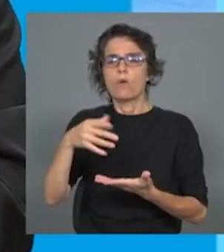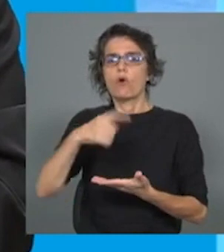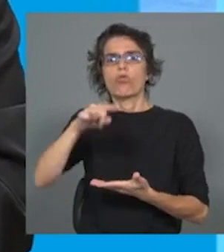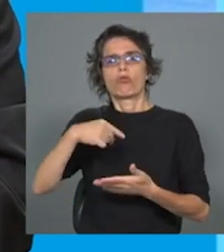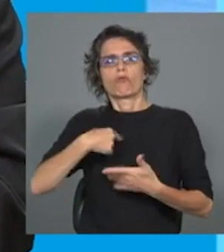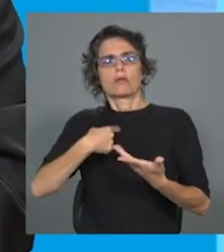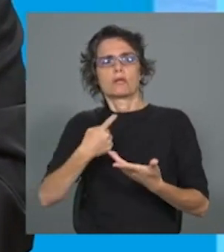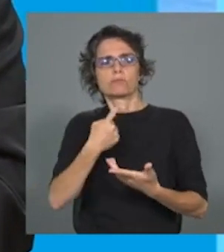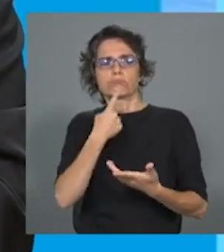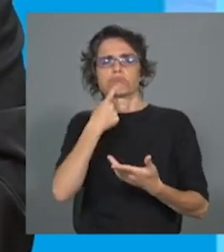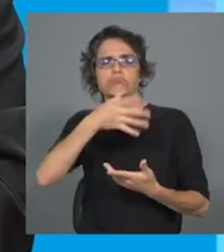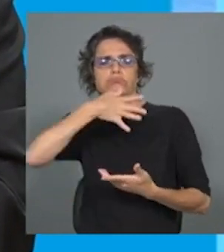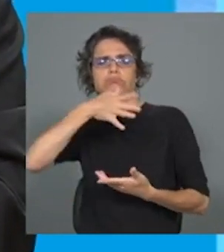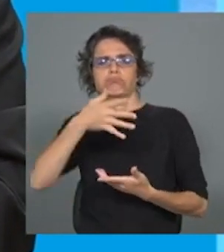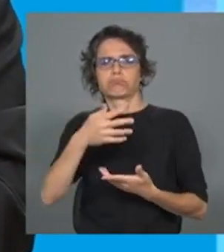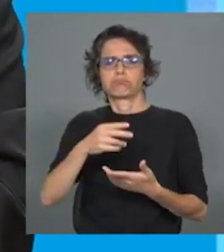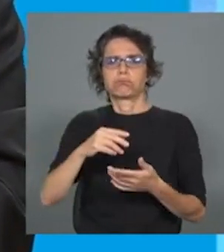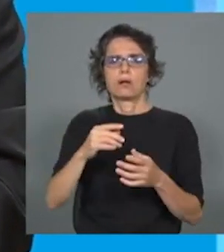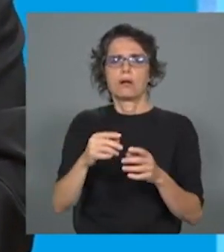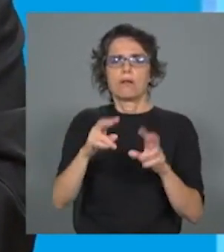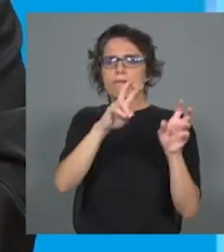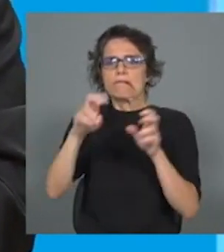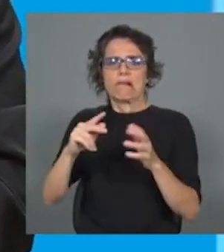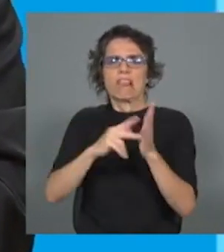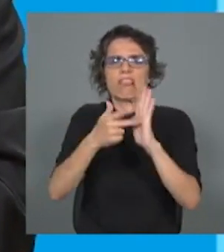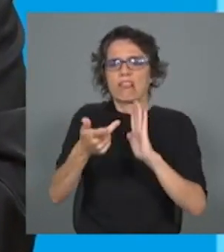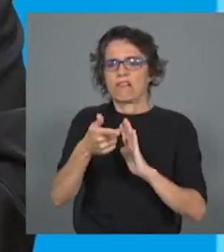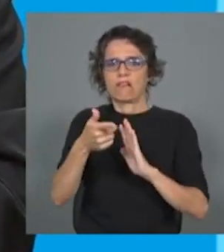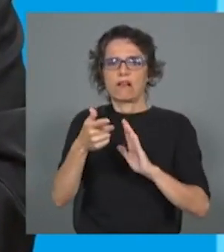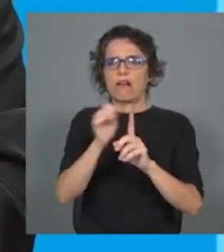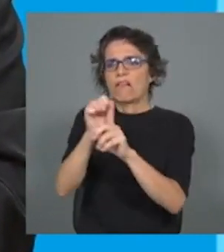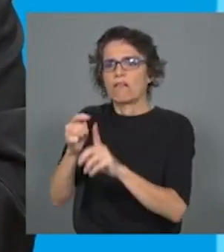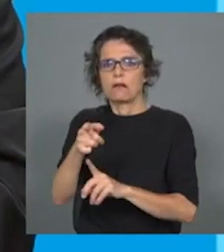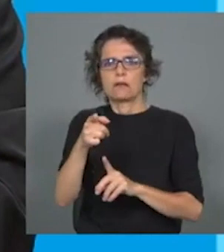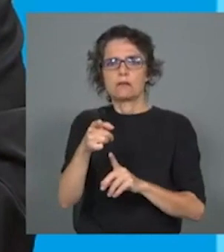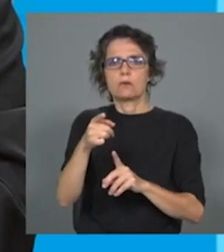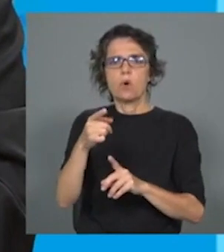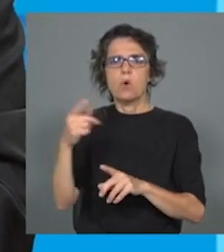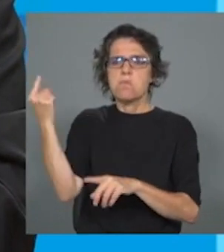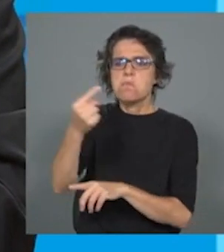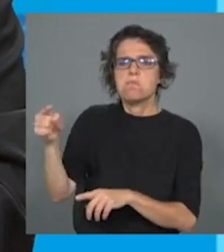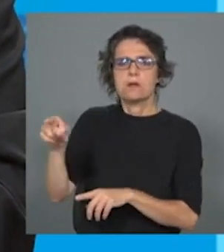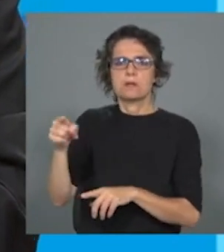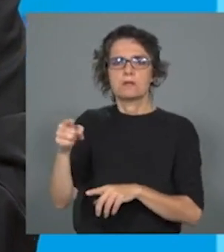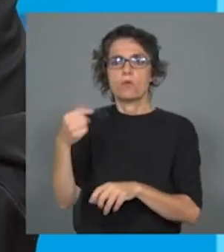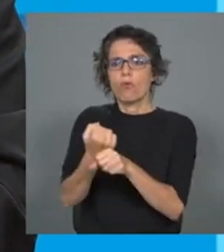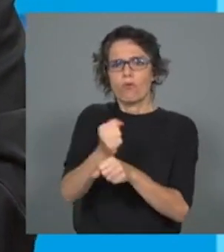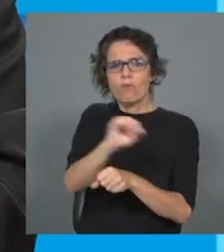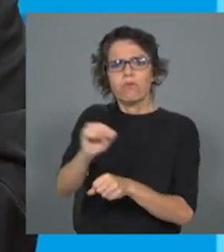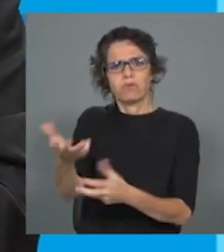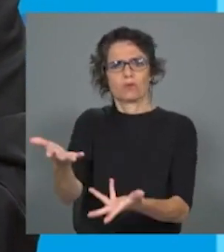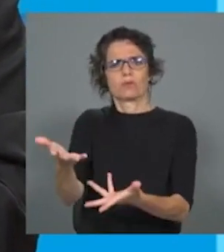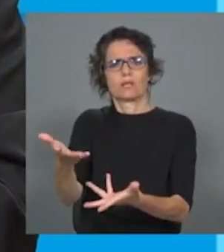técnicos, porventura, de condenação, de correção àquilo que foi e que é a atuação destes homens, sejam